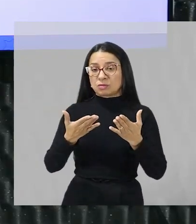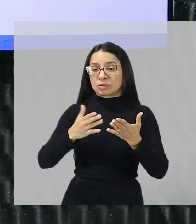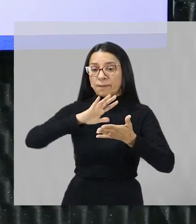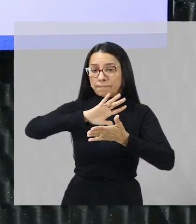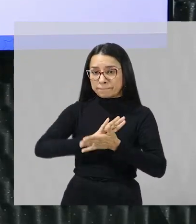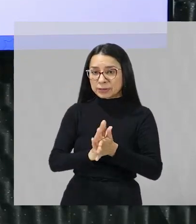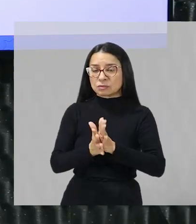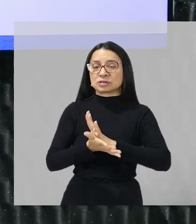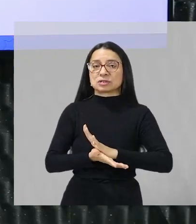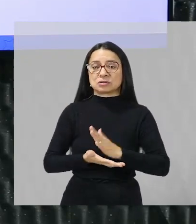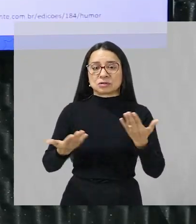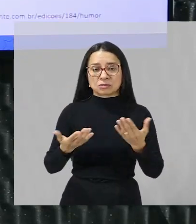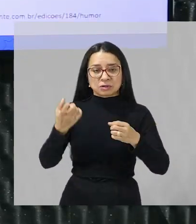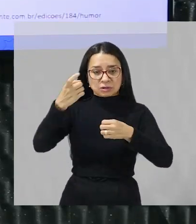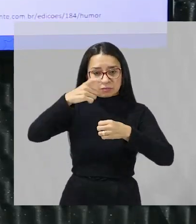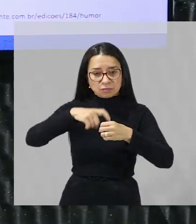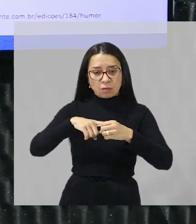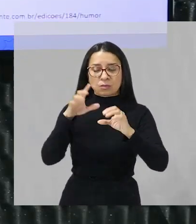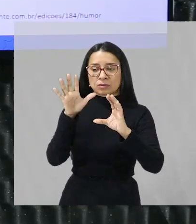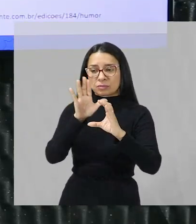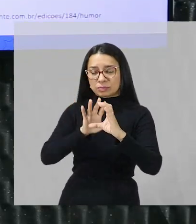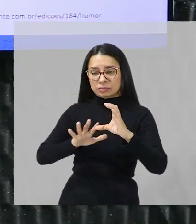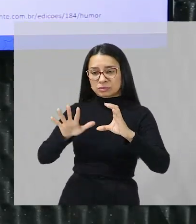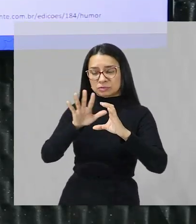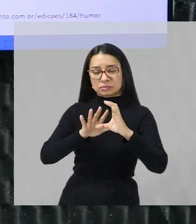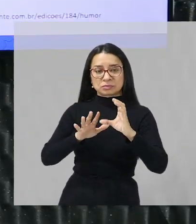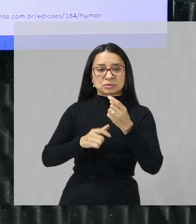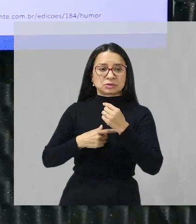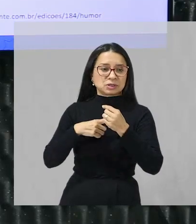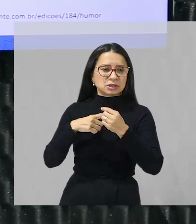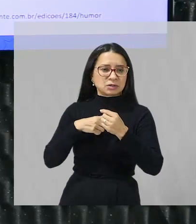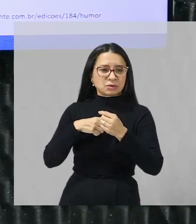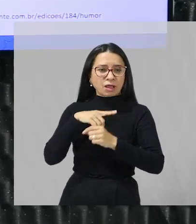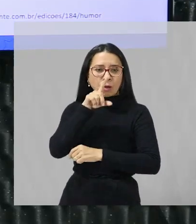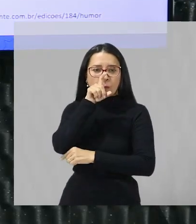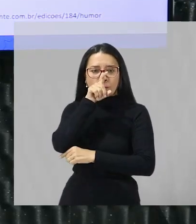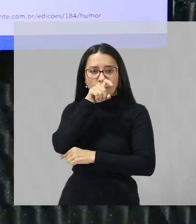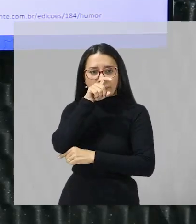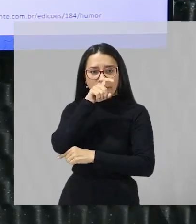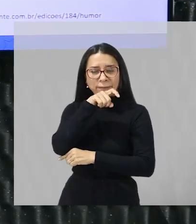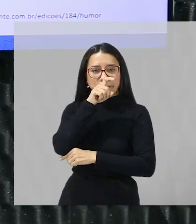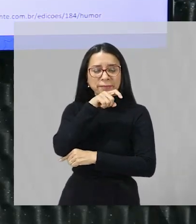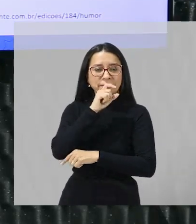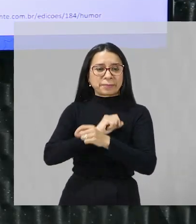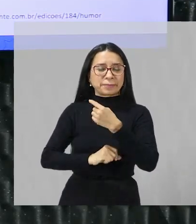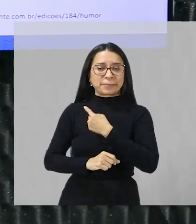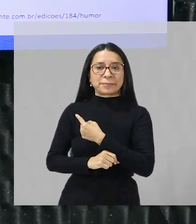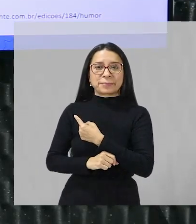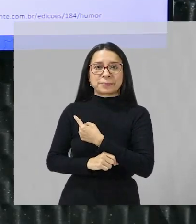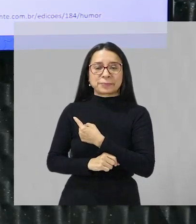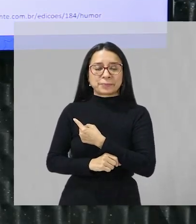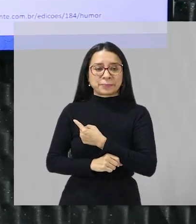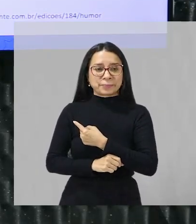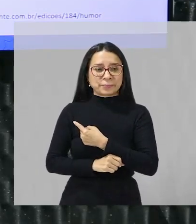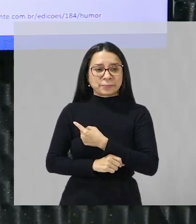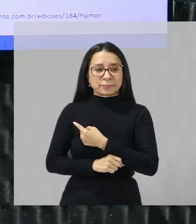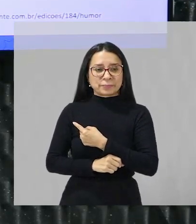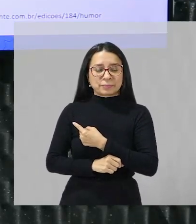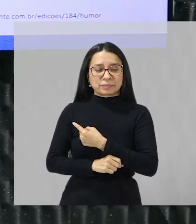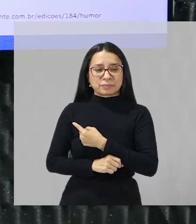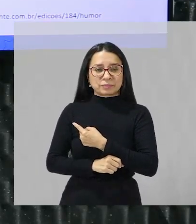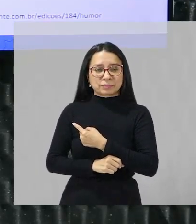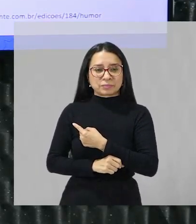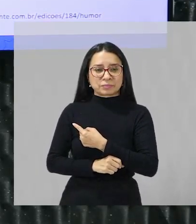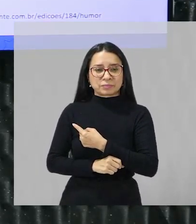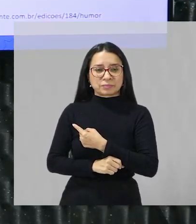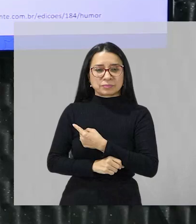Agora sim, a gente volta para a charge. E aí a charge tem um papagaio. O papagaio está ali ofendendo, né,